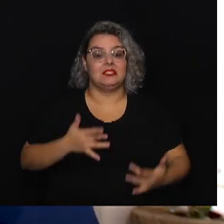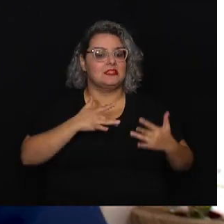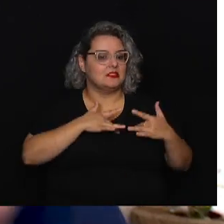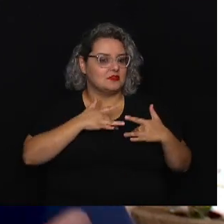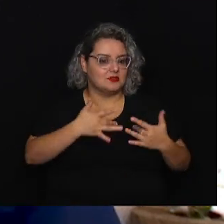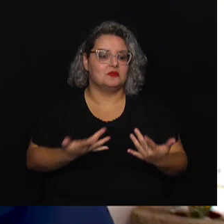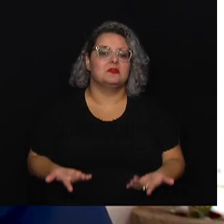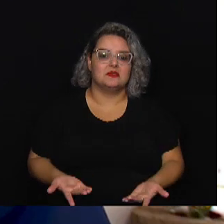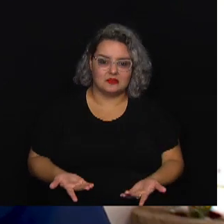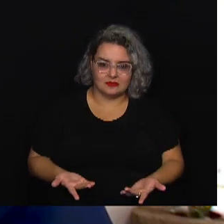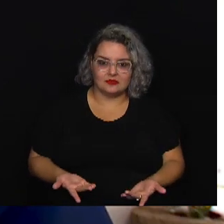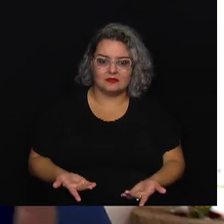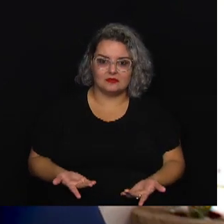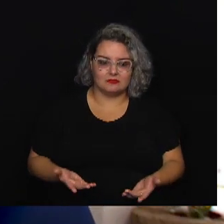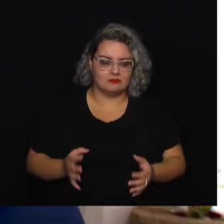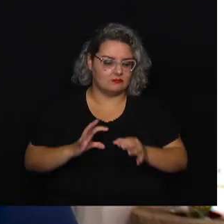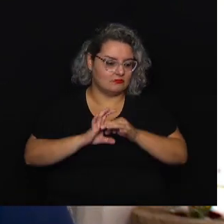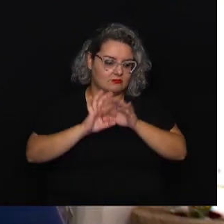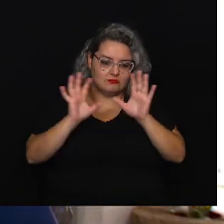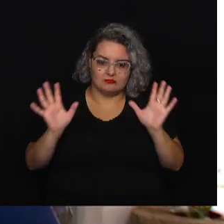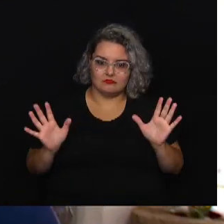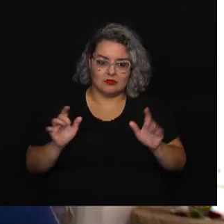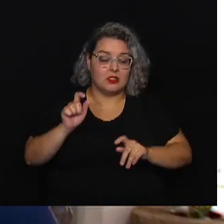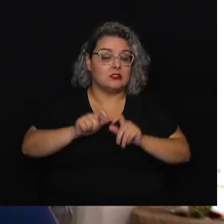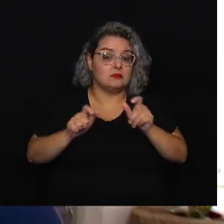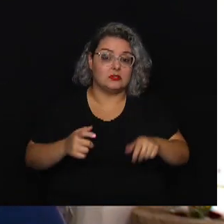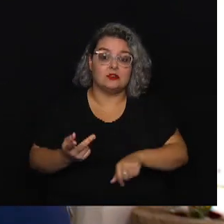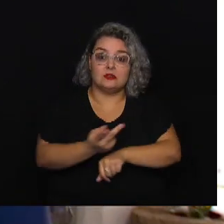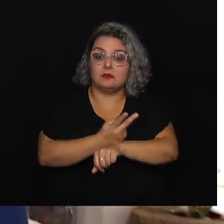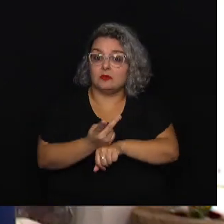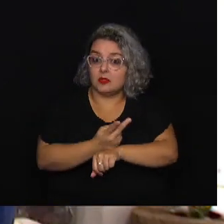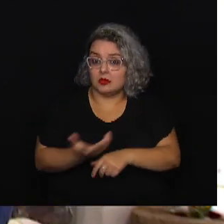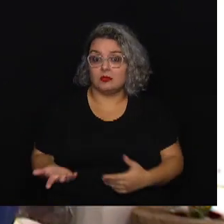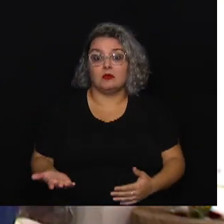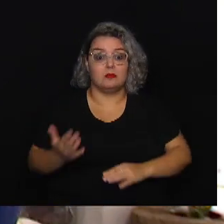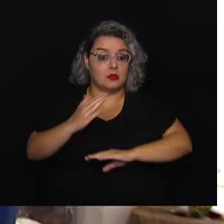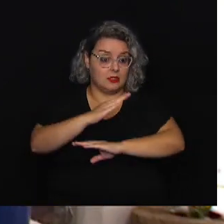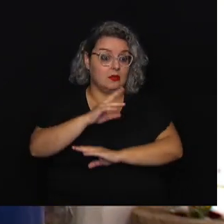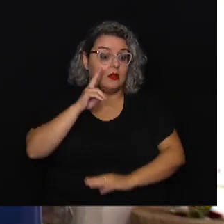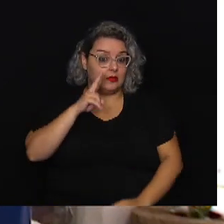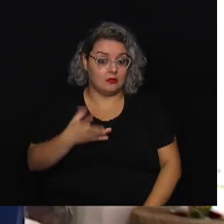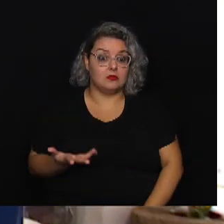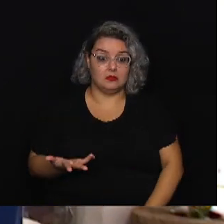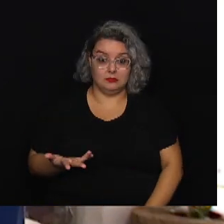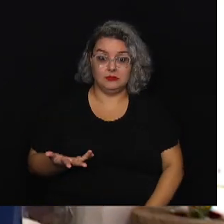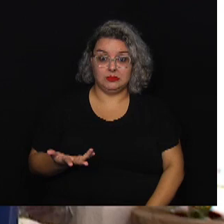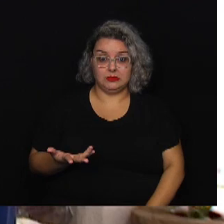doações espontâneas, as pessoas têm procurado a Câmara para trazer. A gente viu hoje está muito